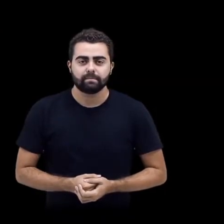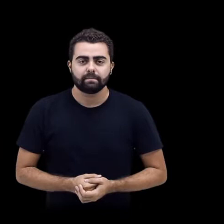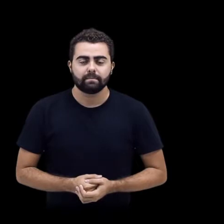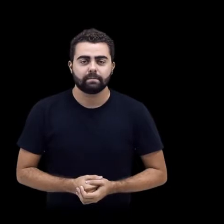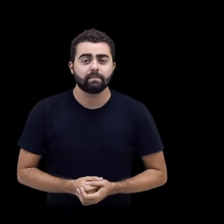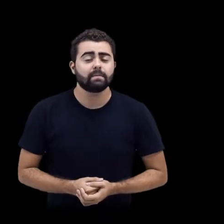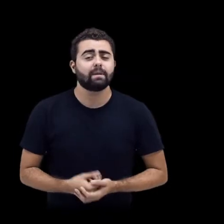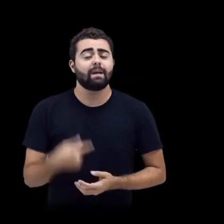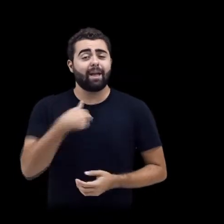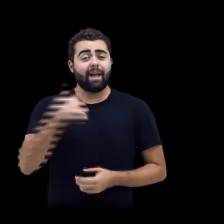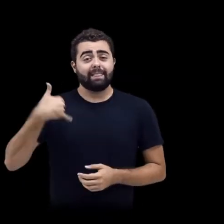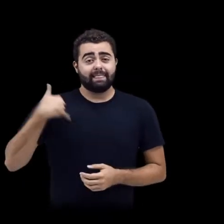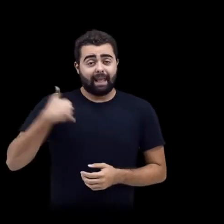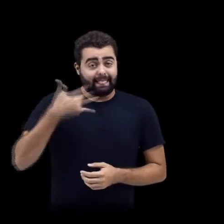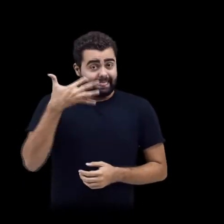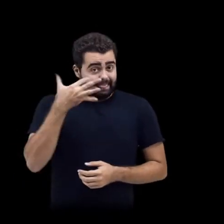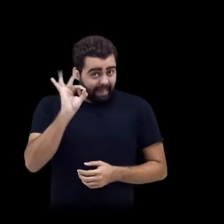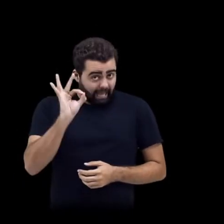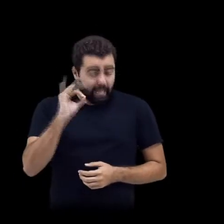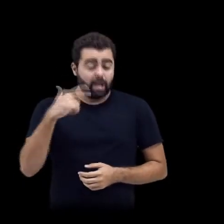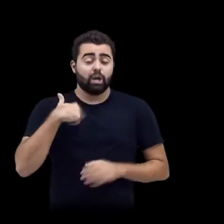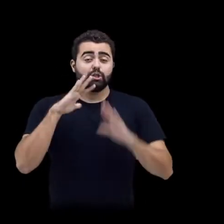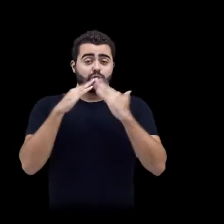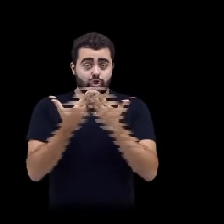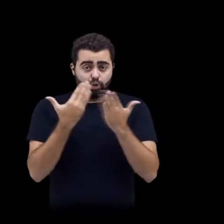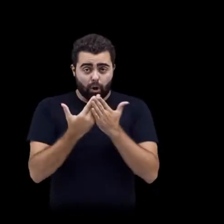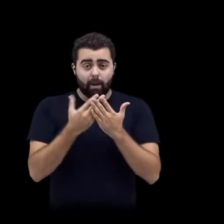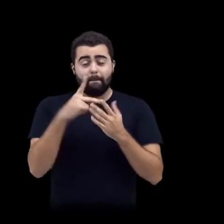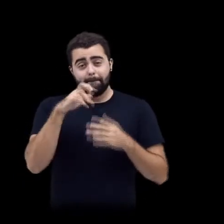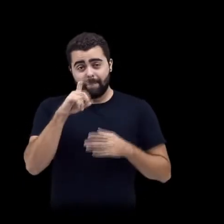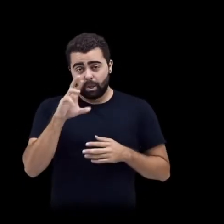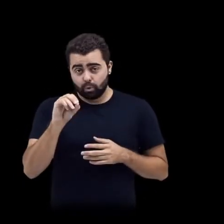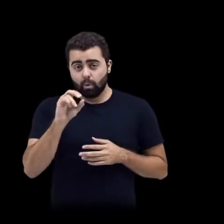Eu, com 10 anos no Colégio Pedro Augusto, eu fui fazer uma